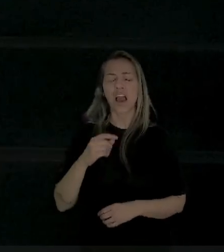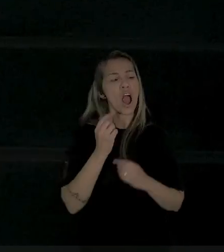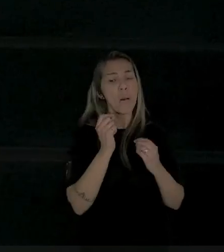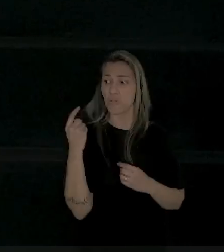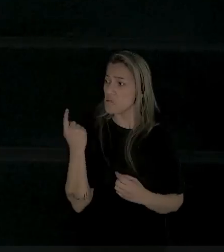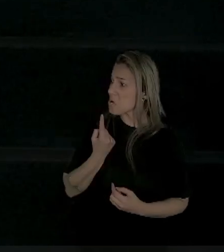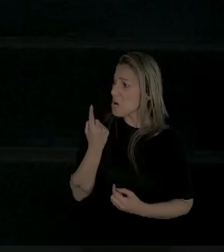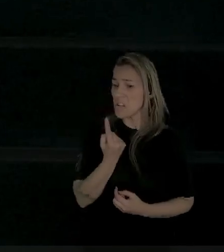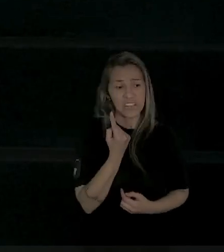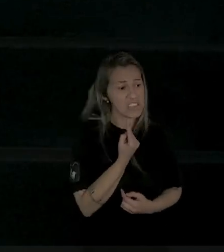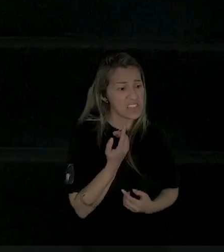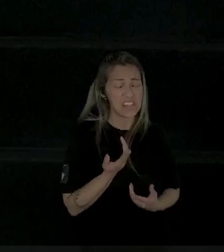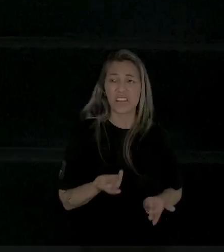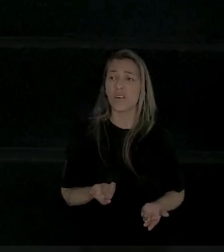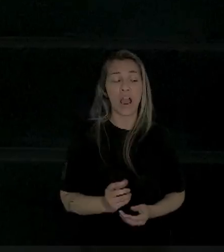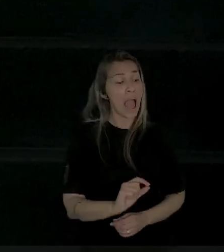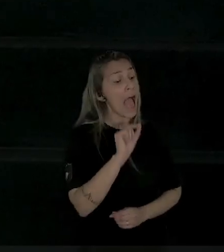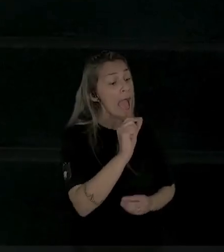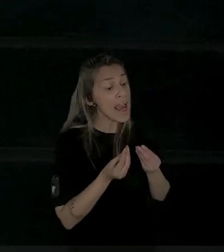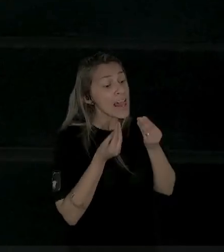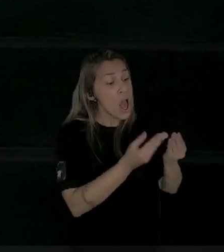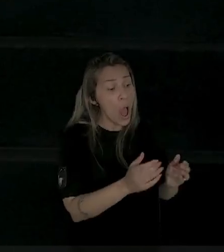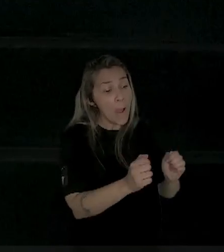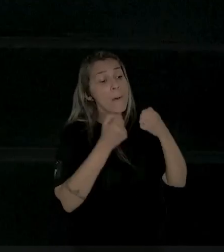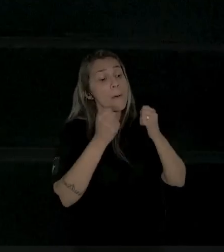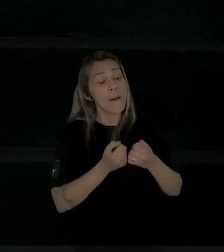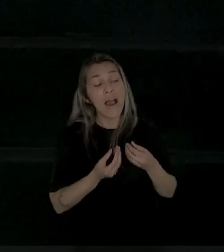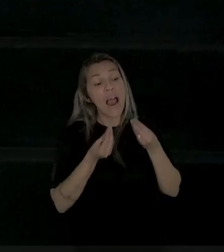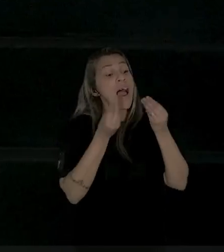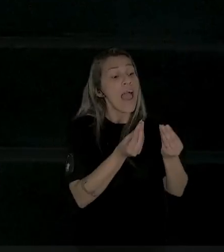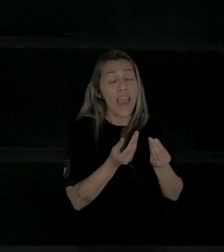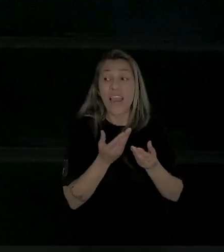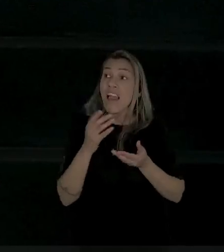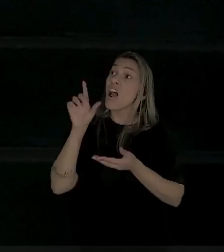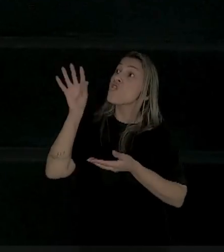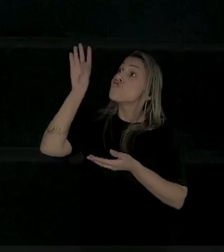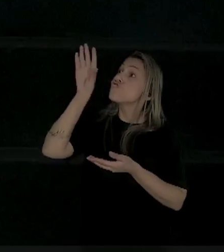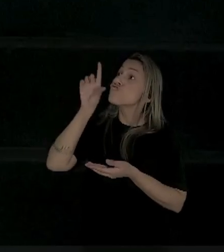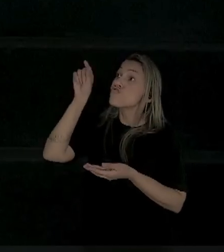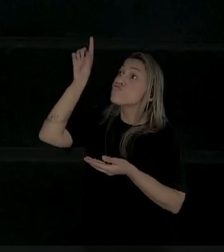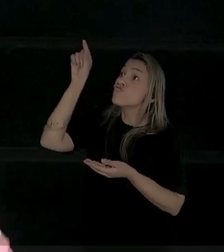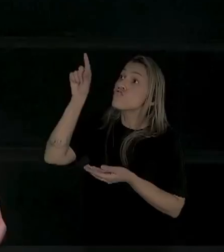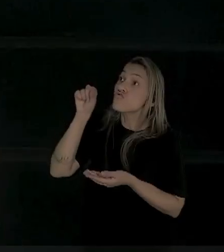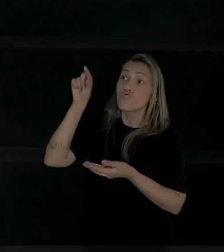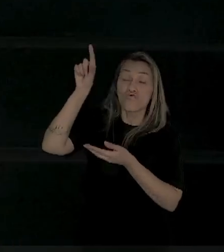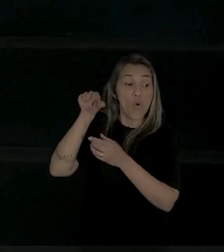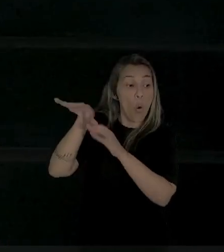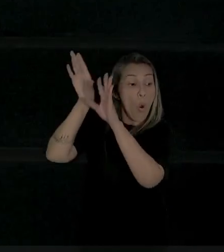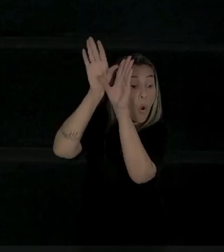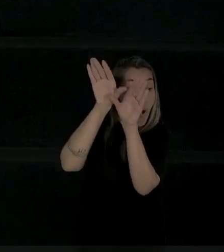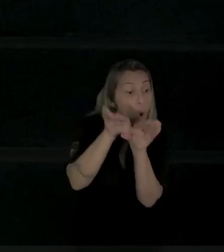aconselhar. Quem foi que enviou o pãozinho lá? Quem foi que mandou o garçom com água e pão fresco? Quem foi?